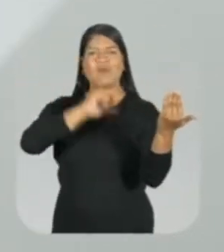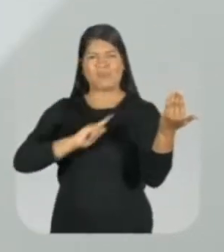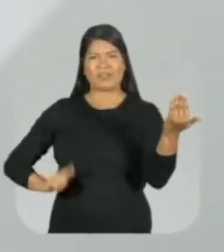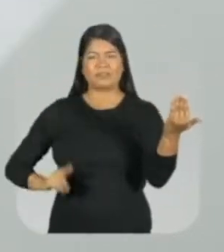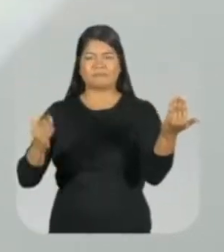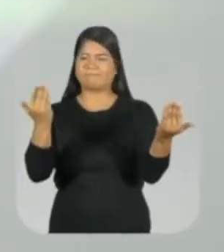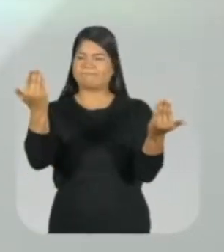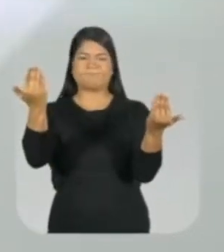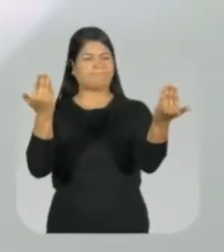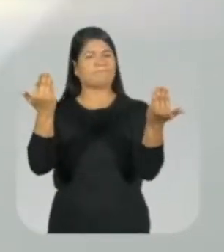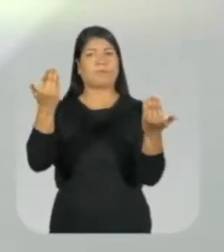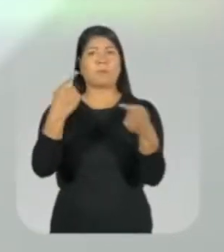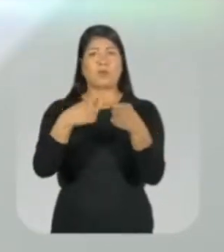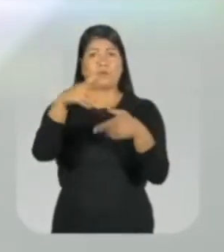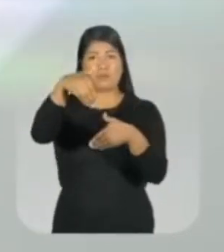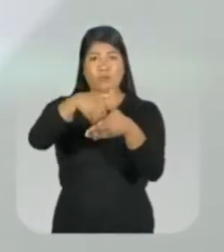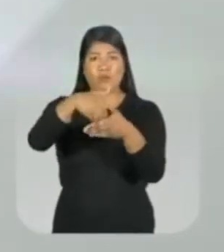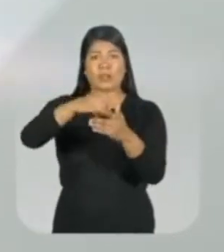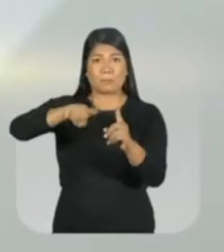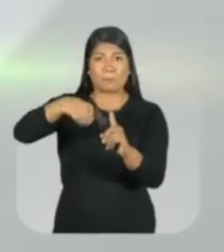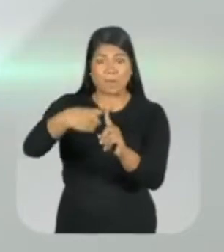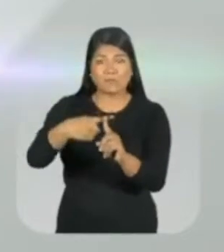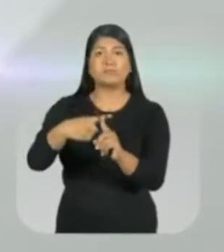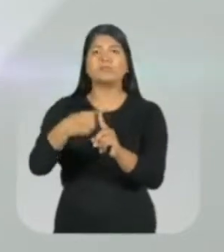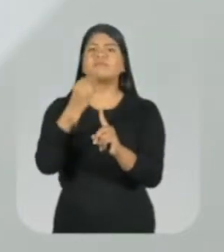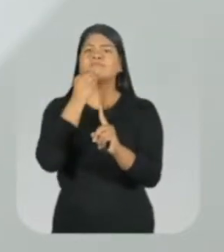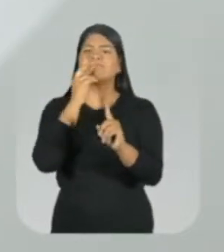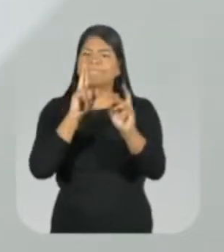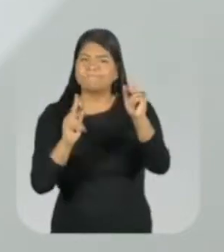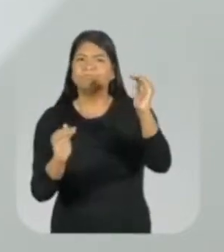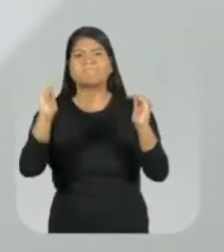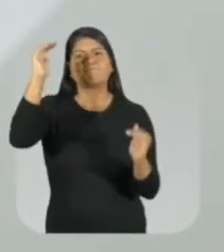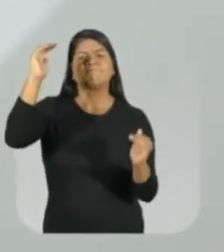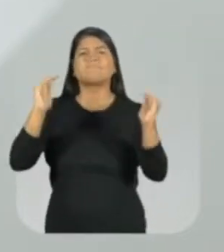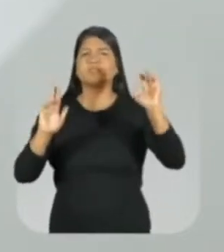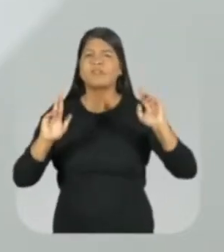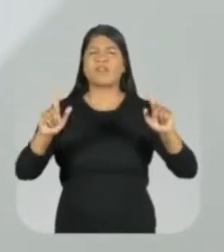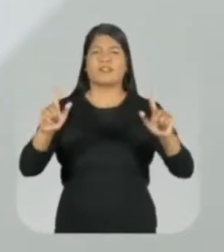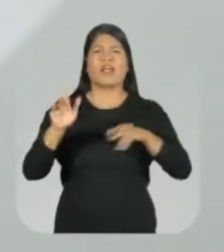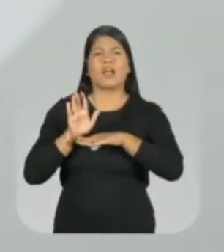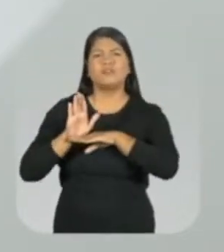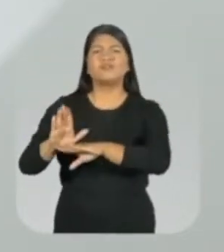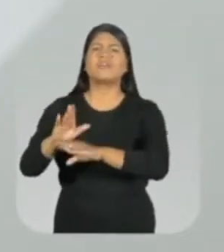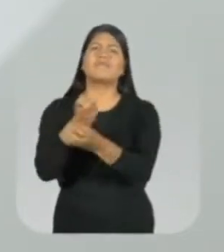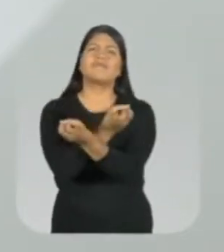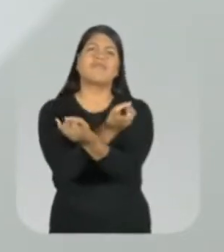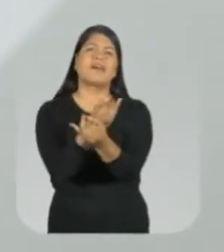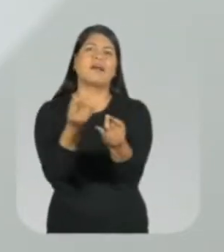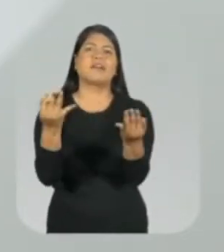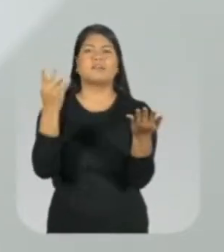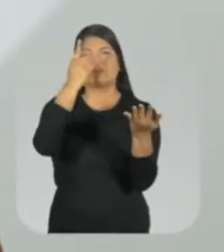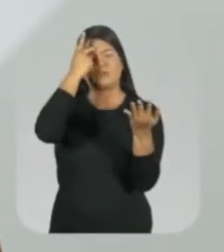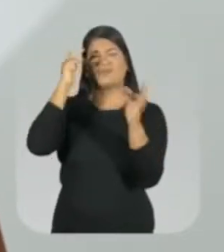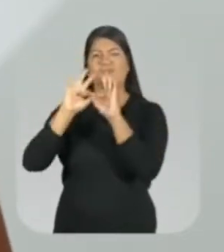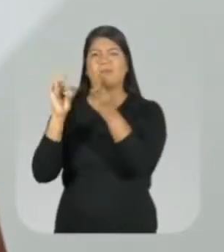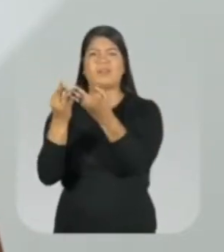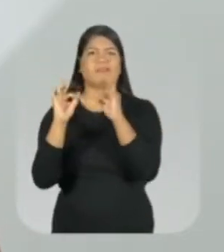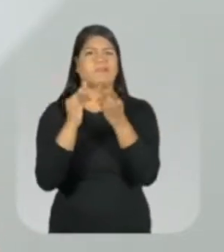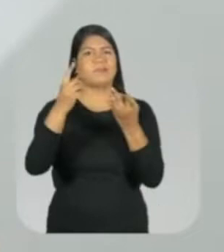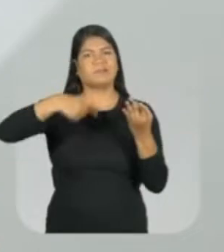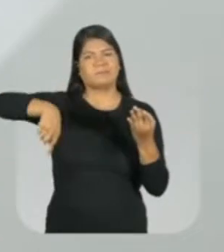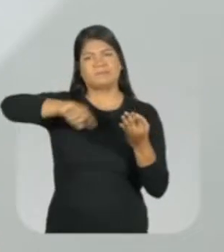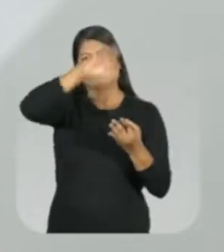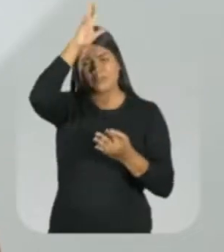esta comparação. Porque o seu voto pode fazer uma diferença muito grande. Muito mesmo, na vida de milhares de famílias em todo o